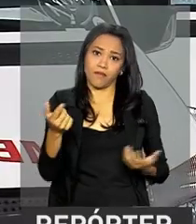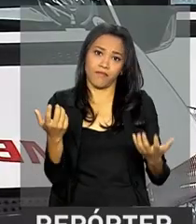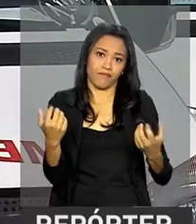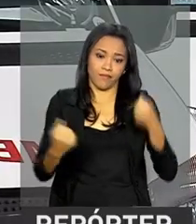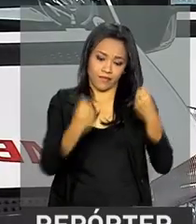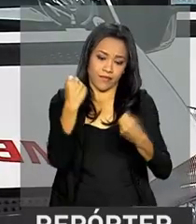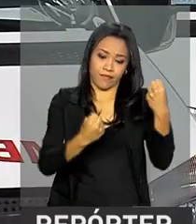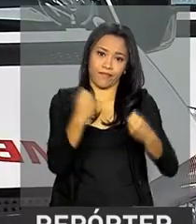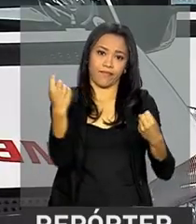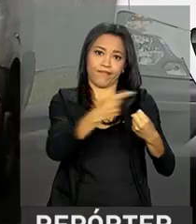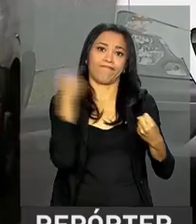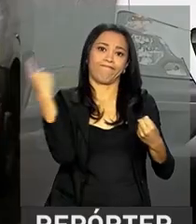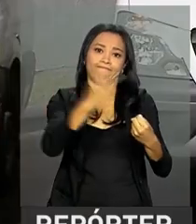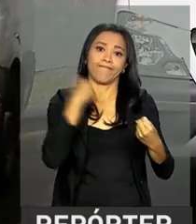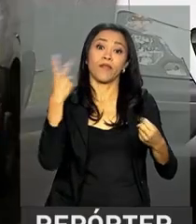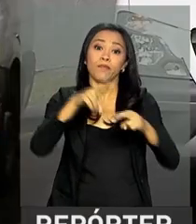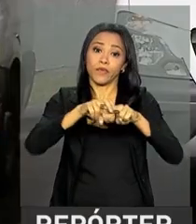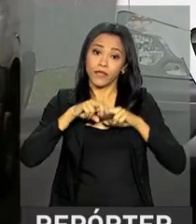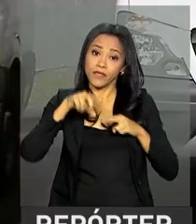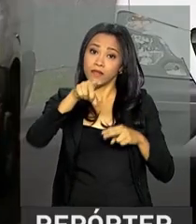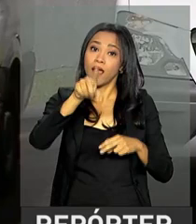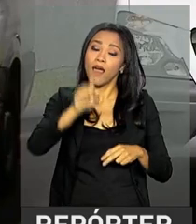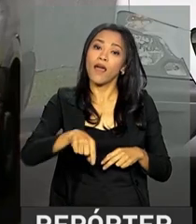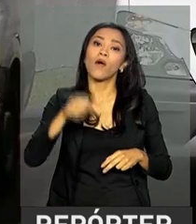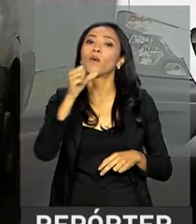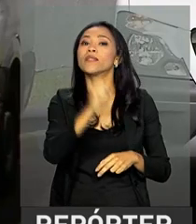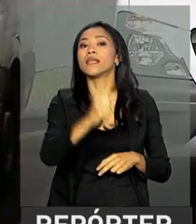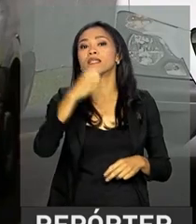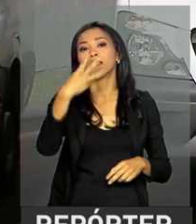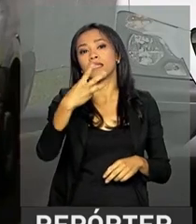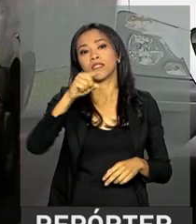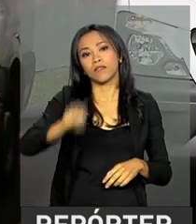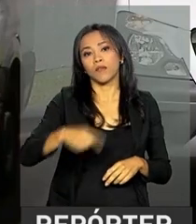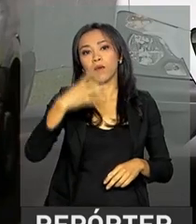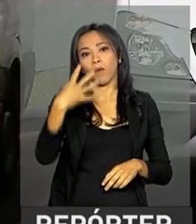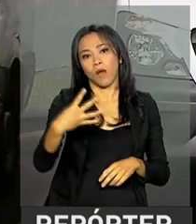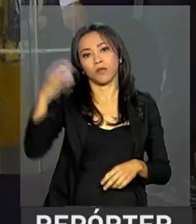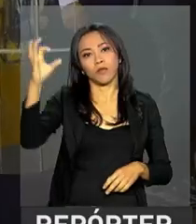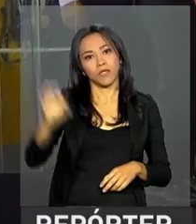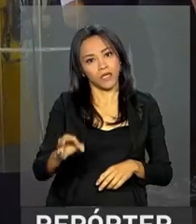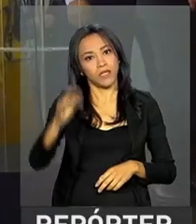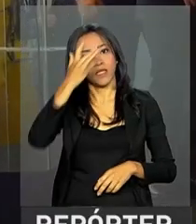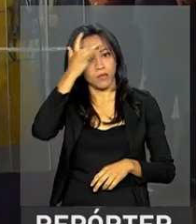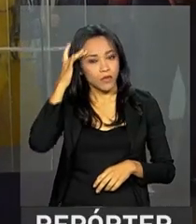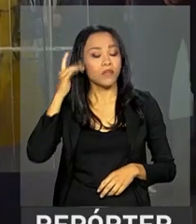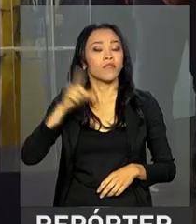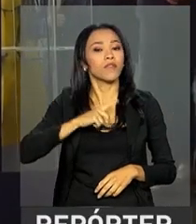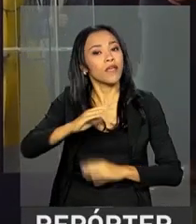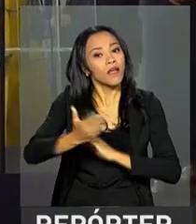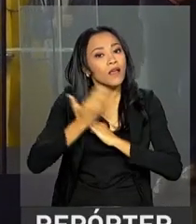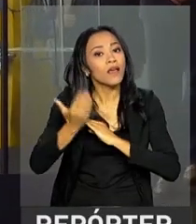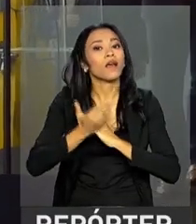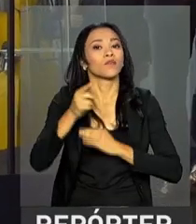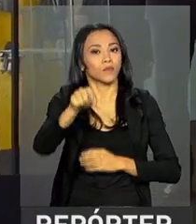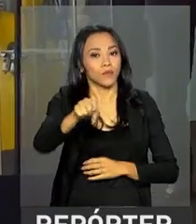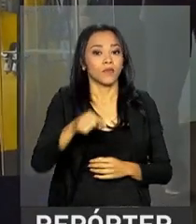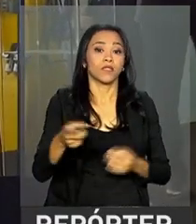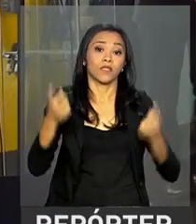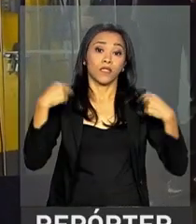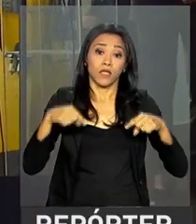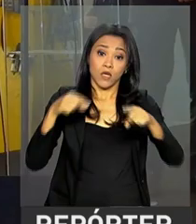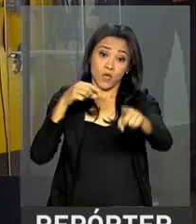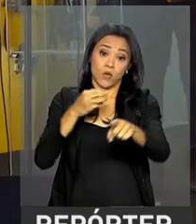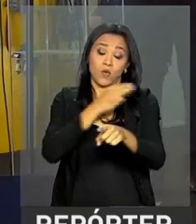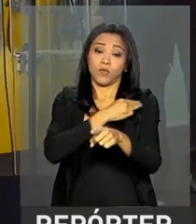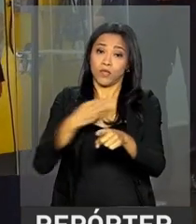isso a cobertura a população chegará a 83,4 por cento em todo o país o presidente michel temer o ministro da saúde